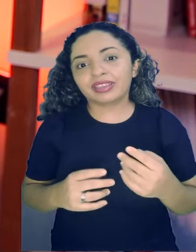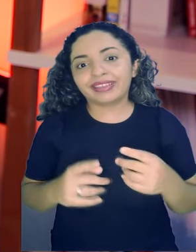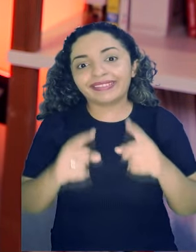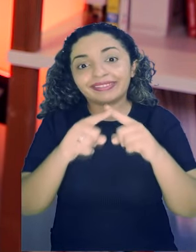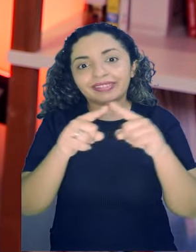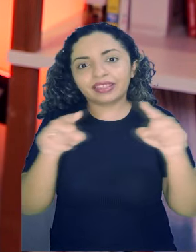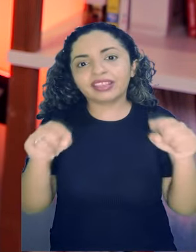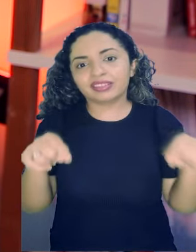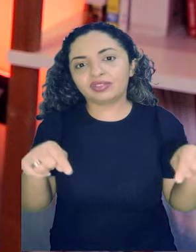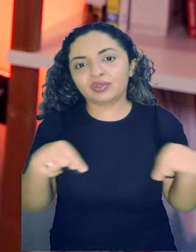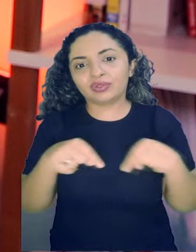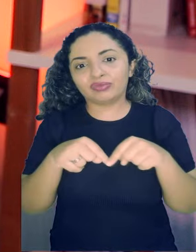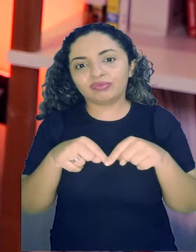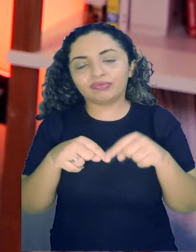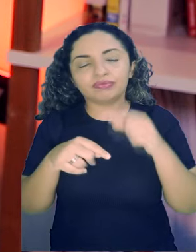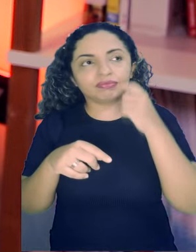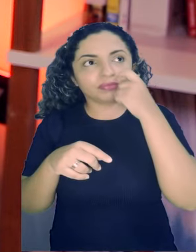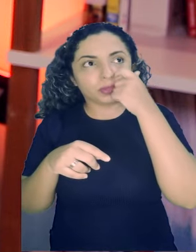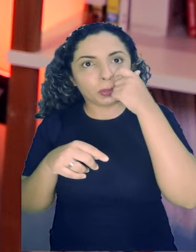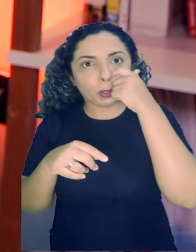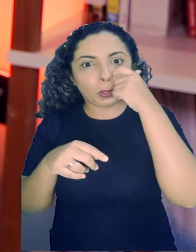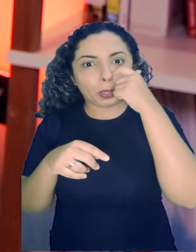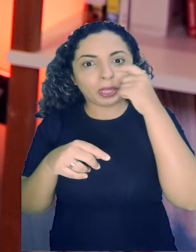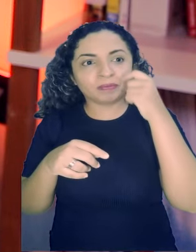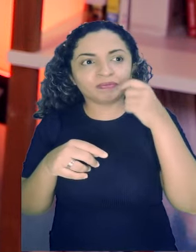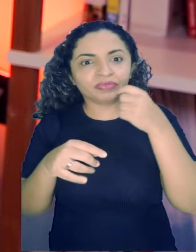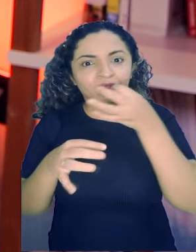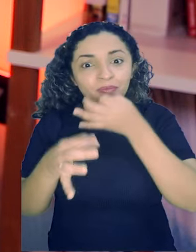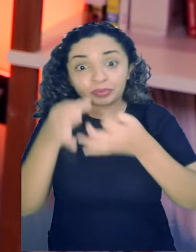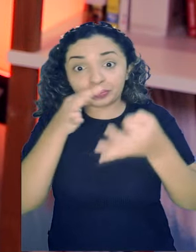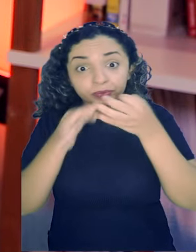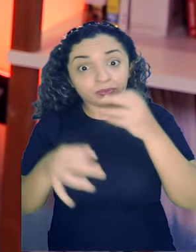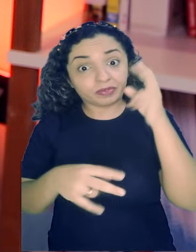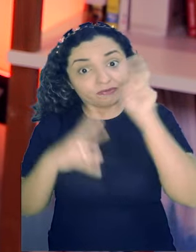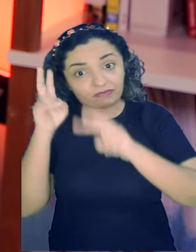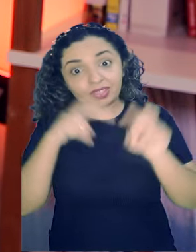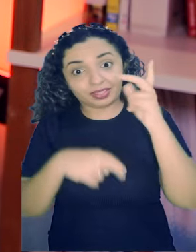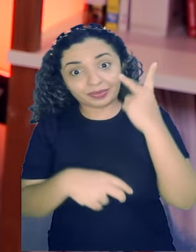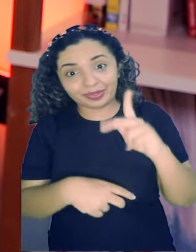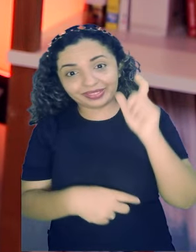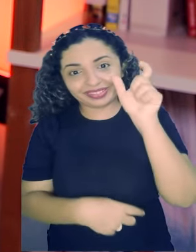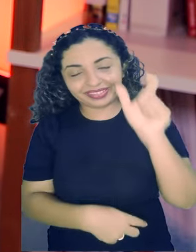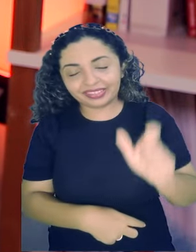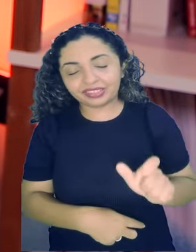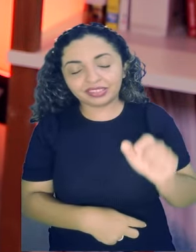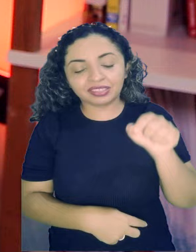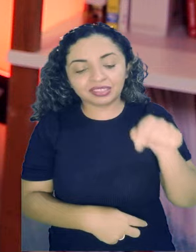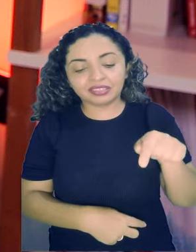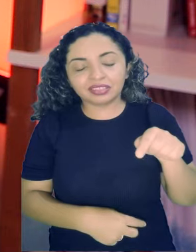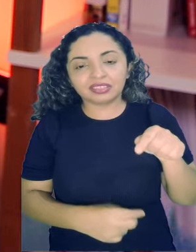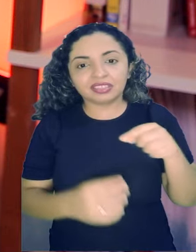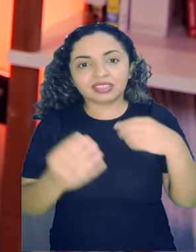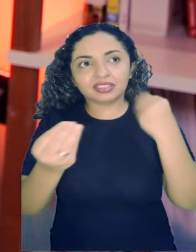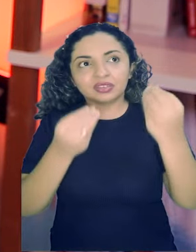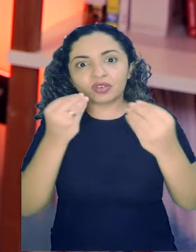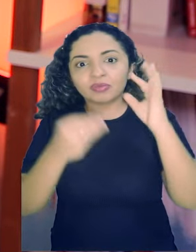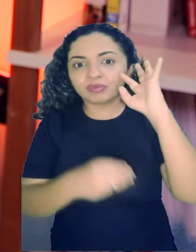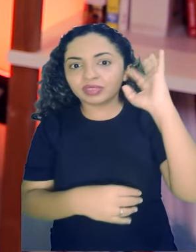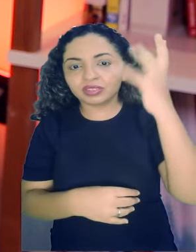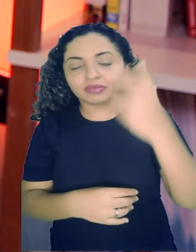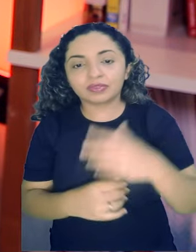basicamente territorial. E ele apresenta argumentos assim muito otimistas sobre essa